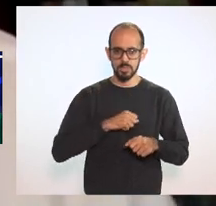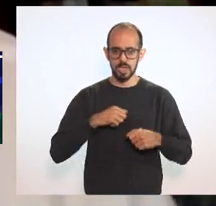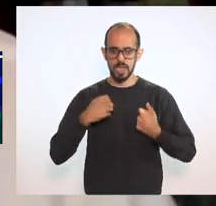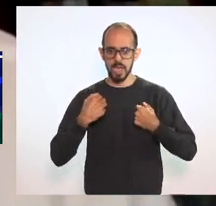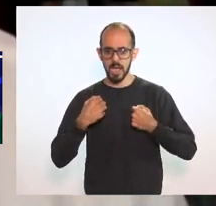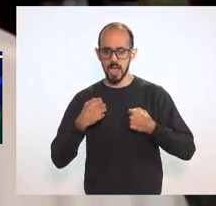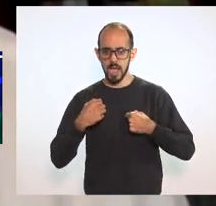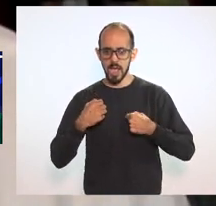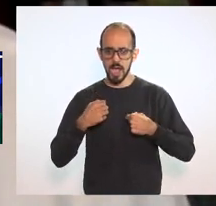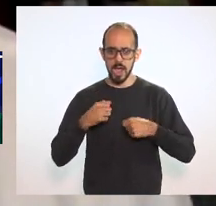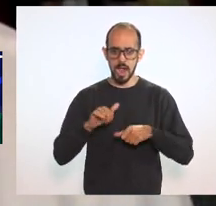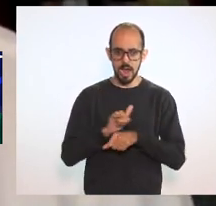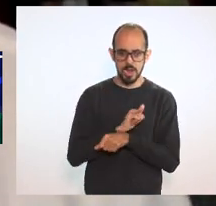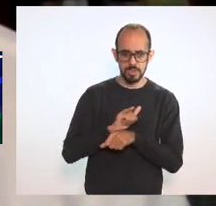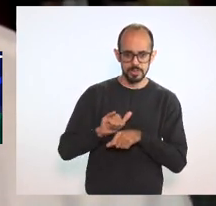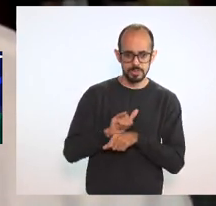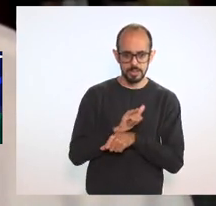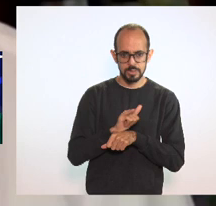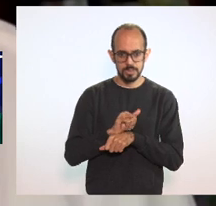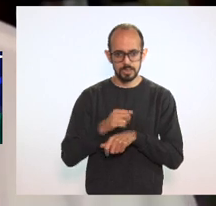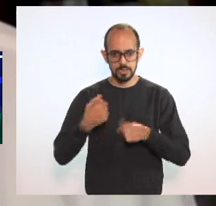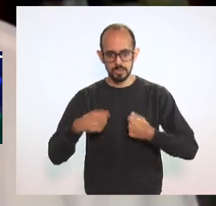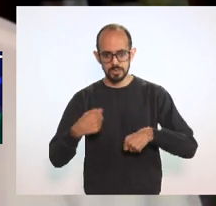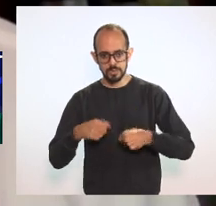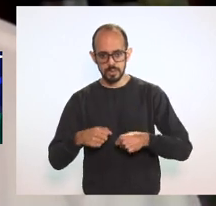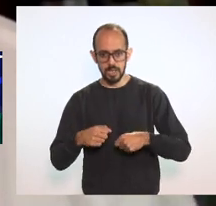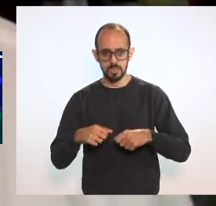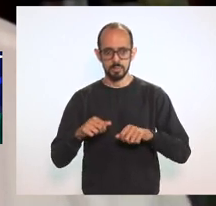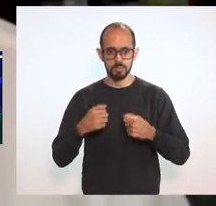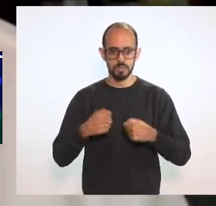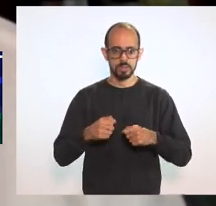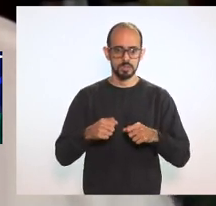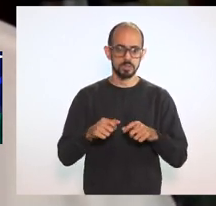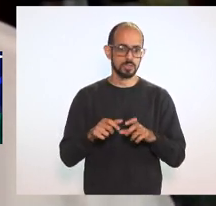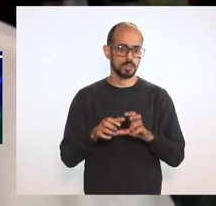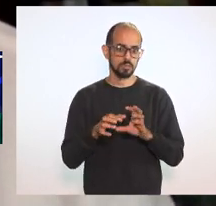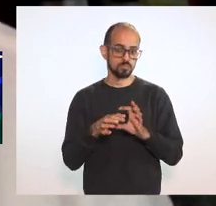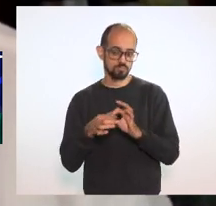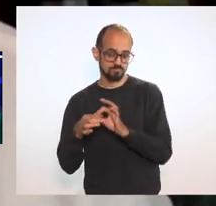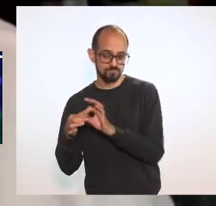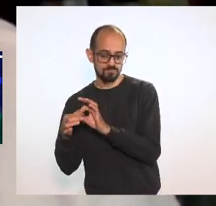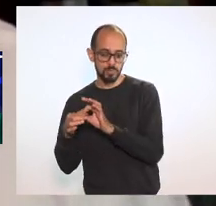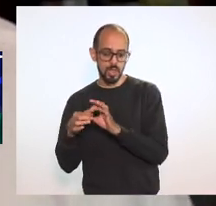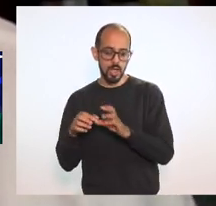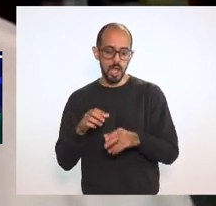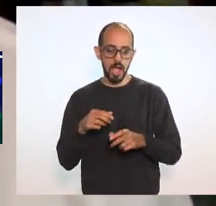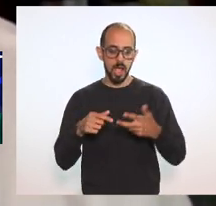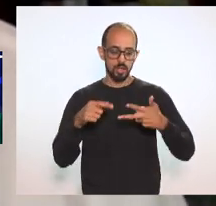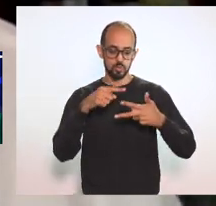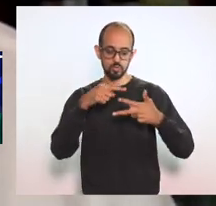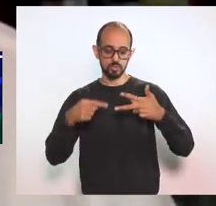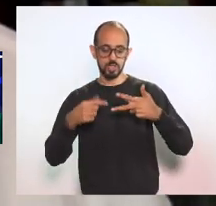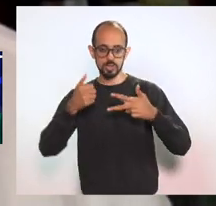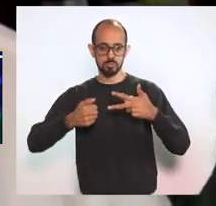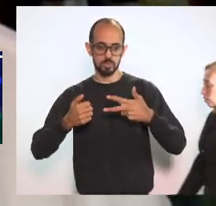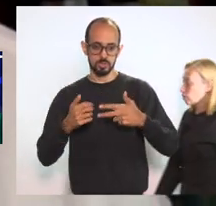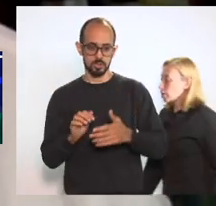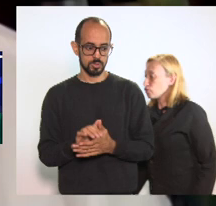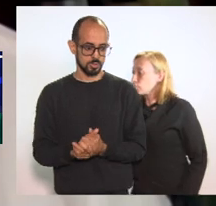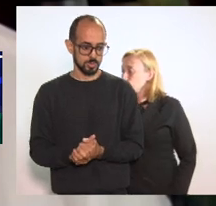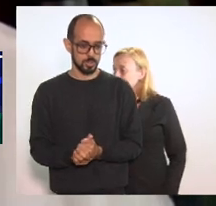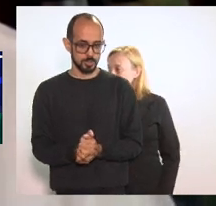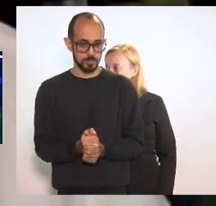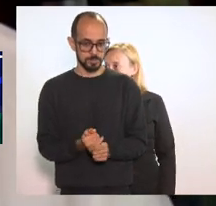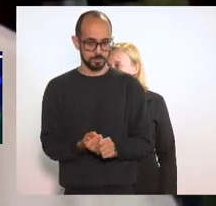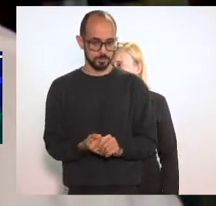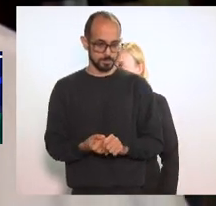de peração que tem que haver entre de todos os entes Federados articulação que tem que